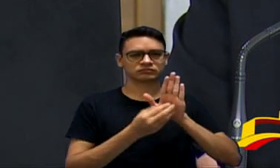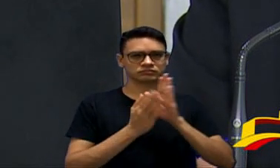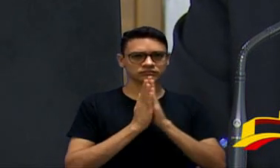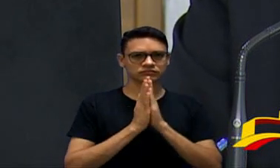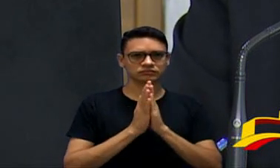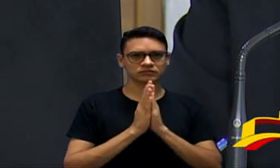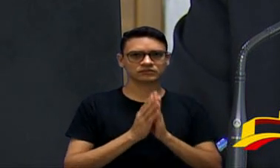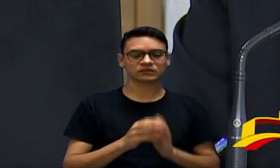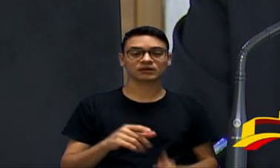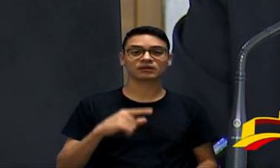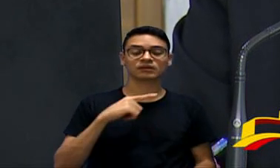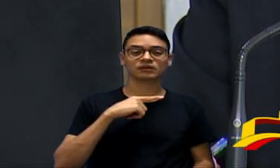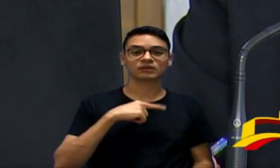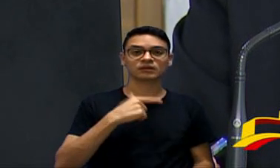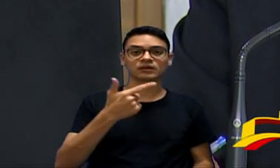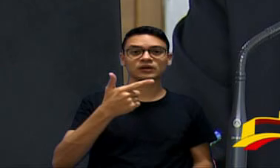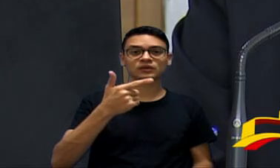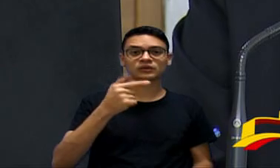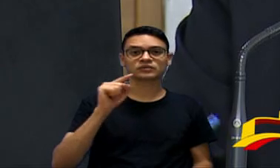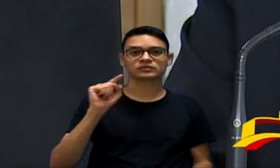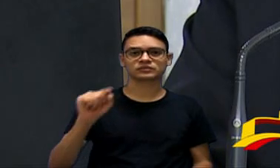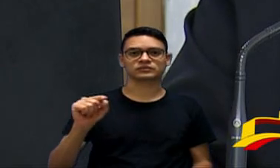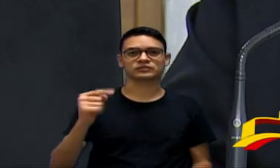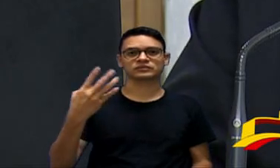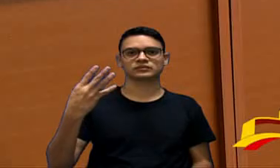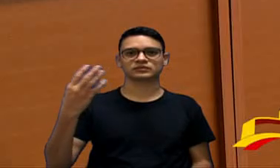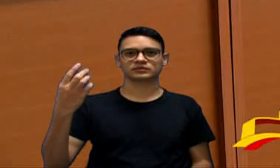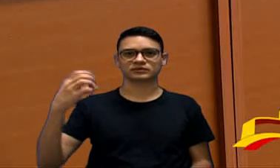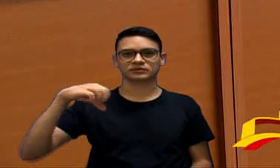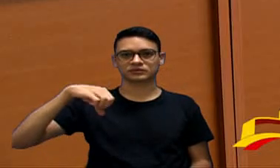Vossa Excelência tem 12 minutos e 49 segundos.